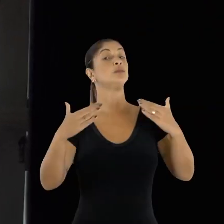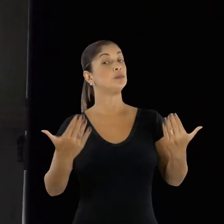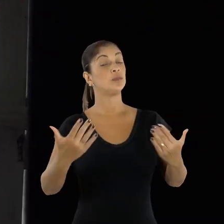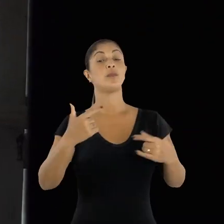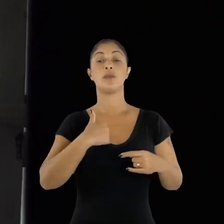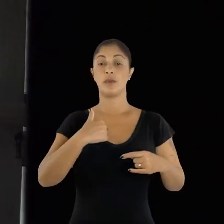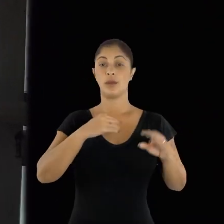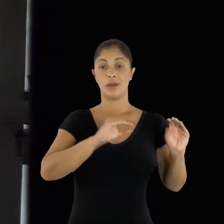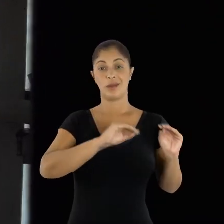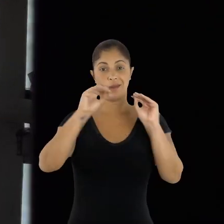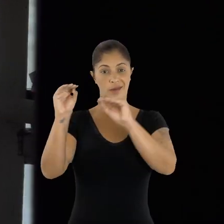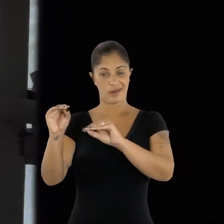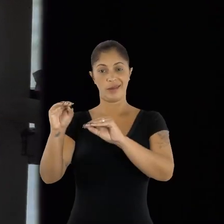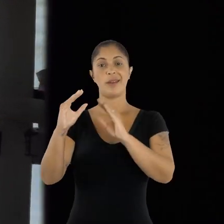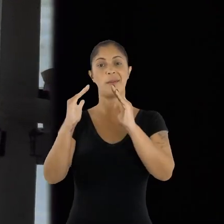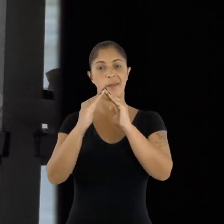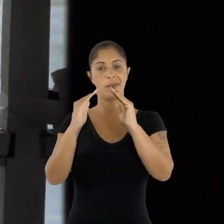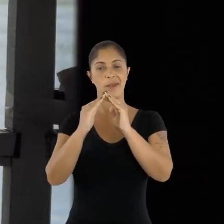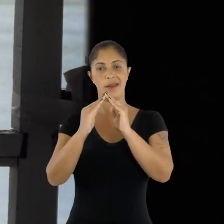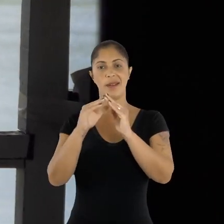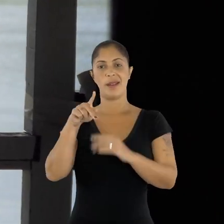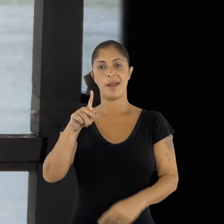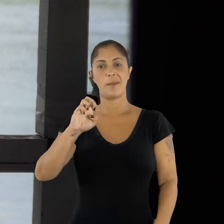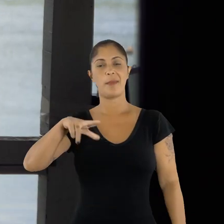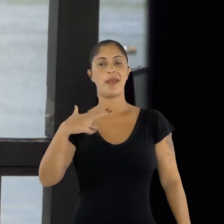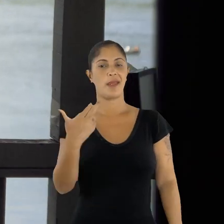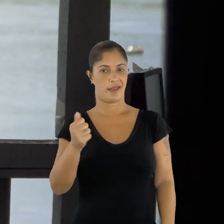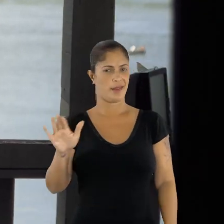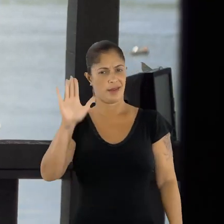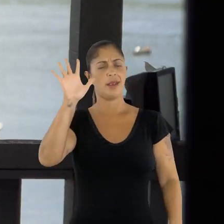Fui morar no Convento da Penha, os frades me acolheram,